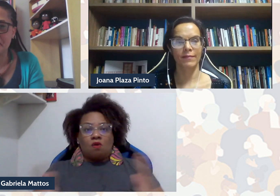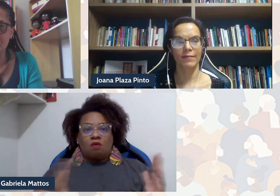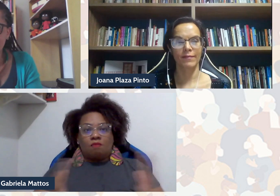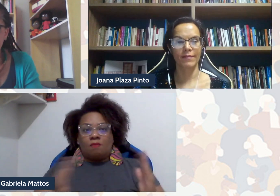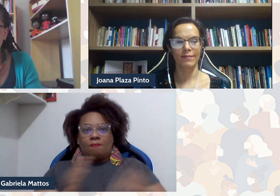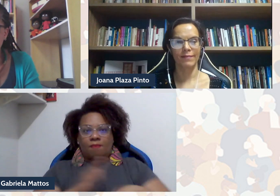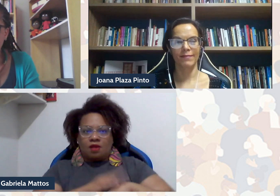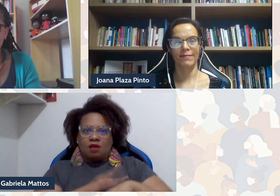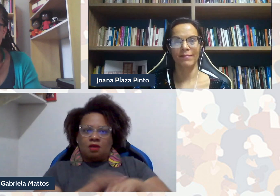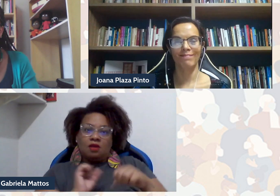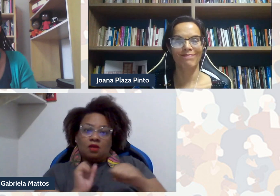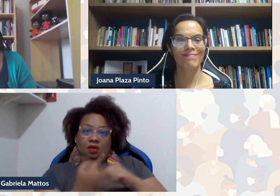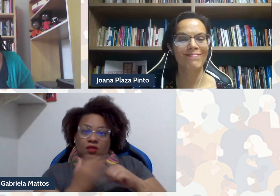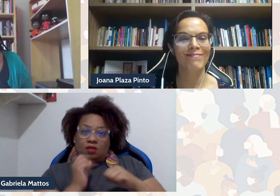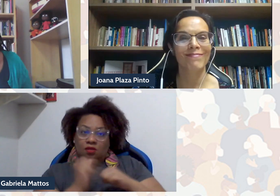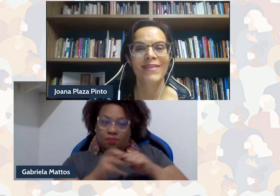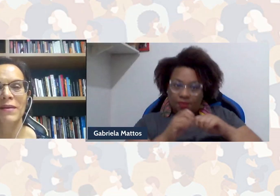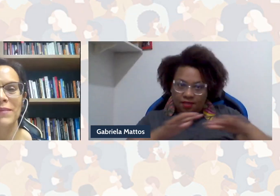pandemia.